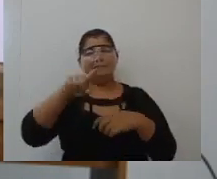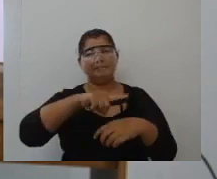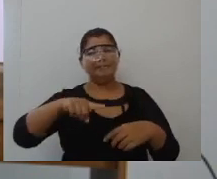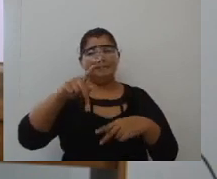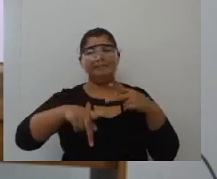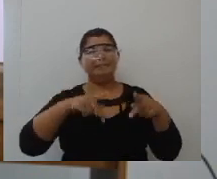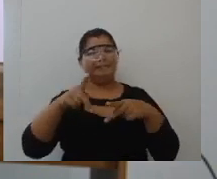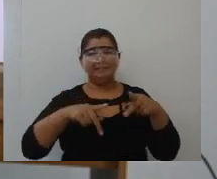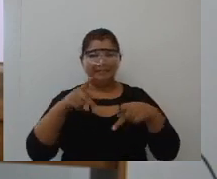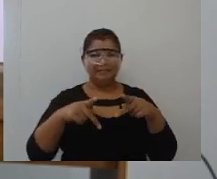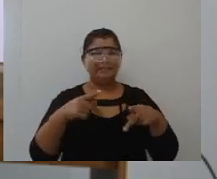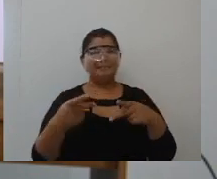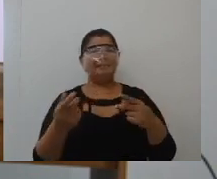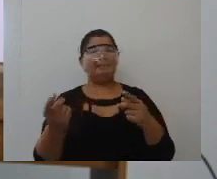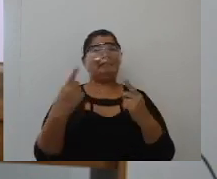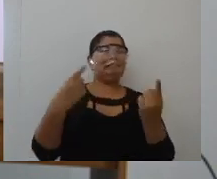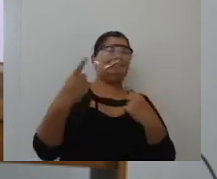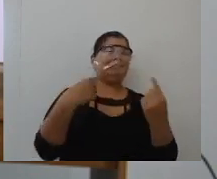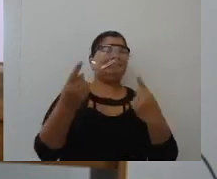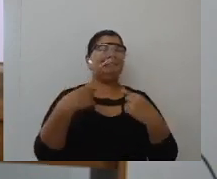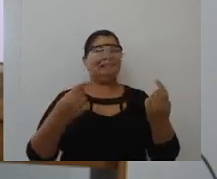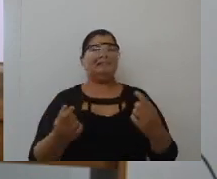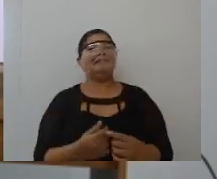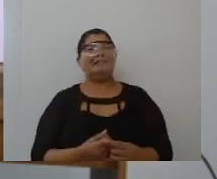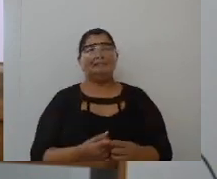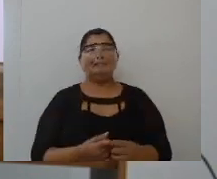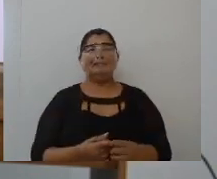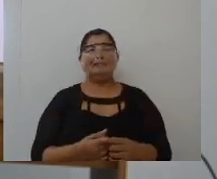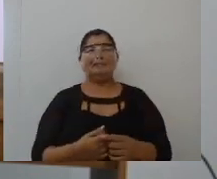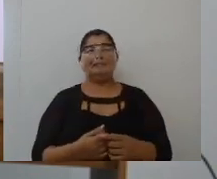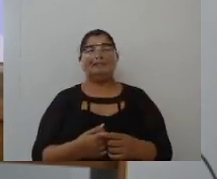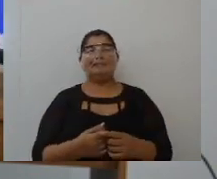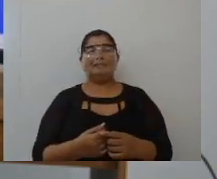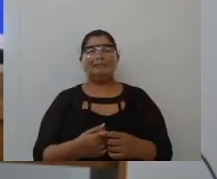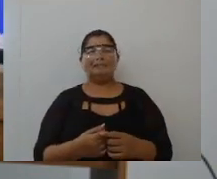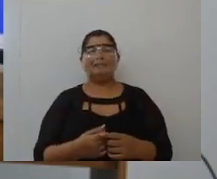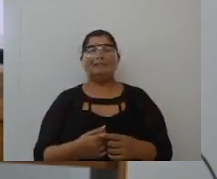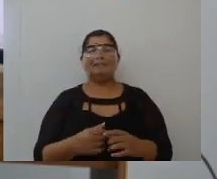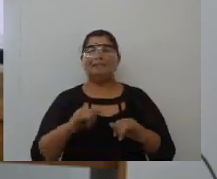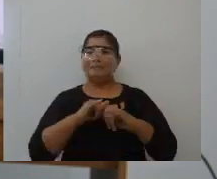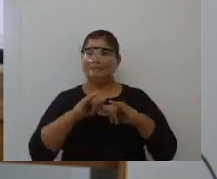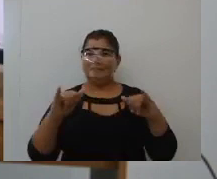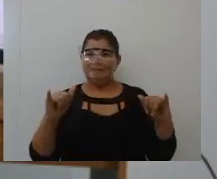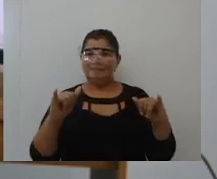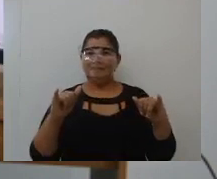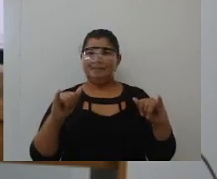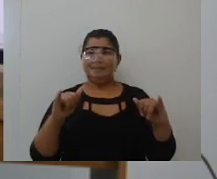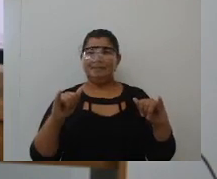dá em mim. Deixa eu ver quem mais. Gente, lembrando, hein?